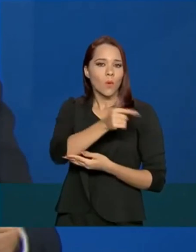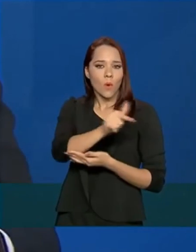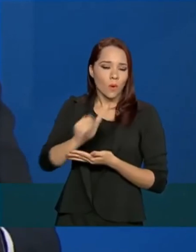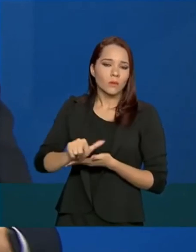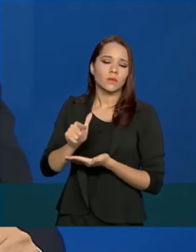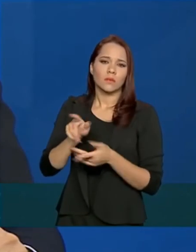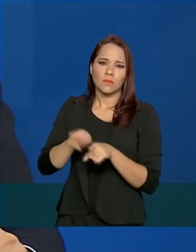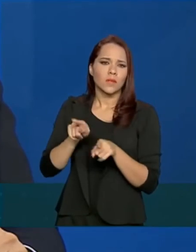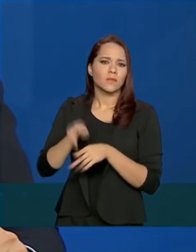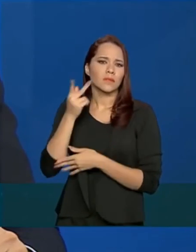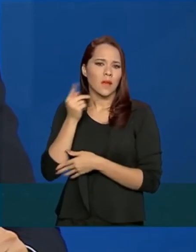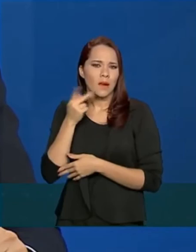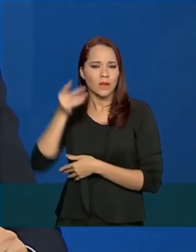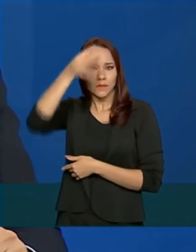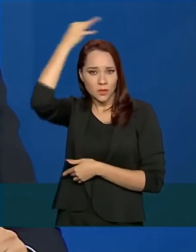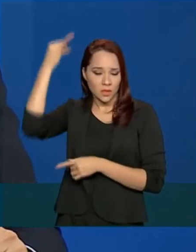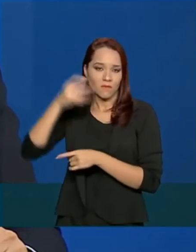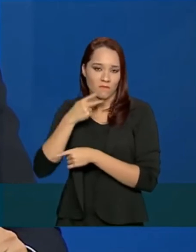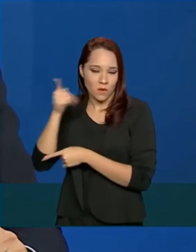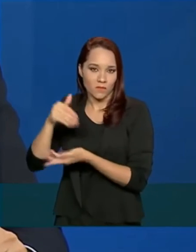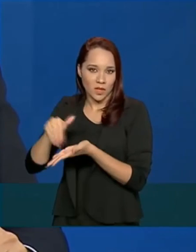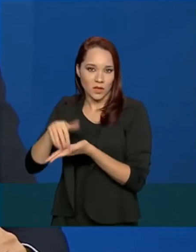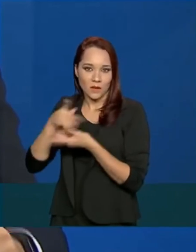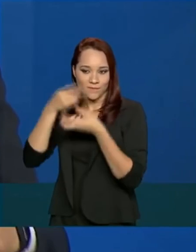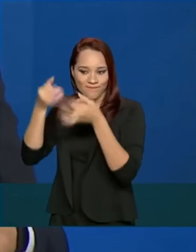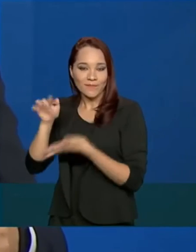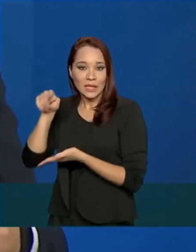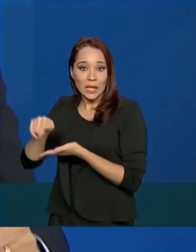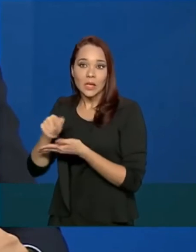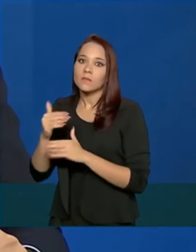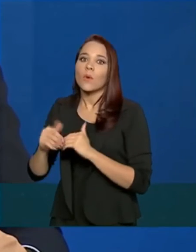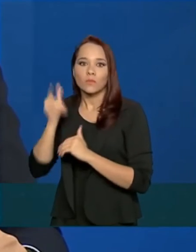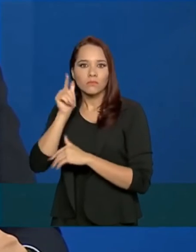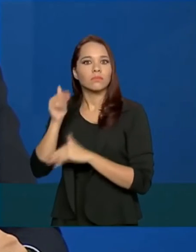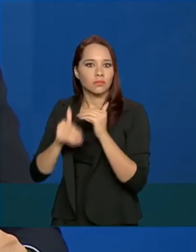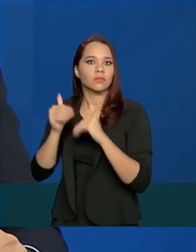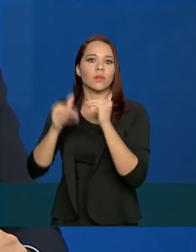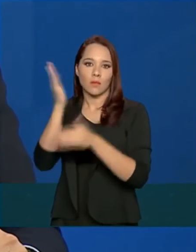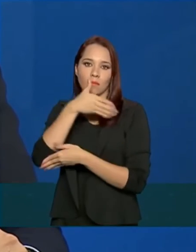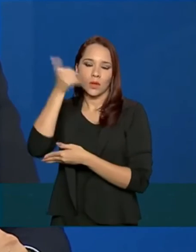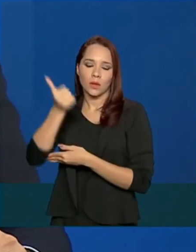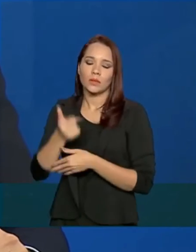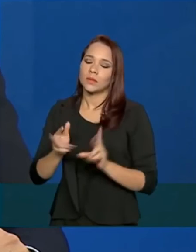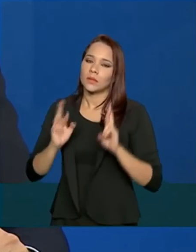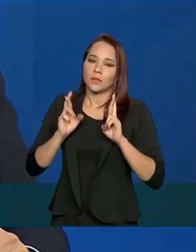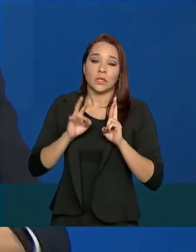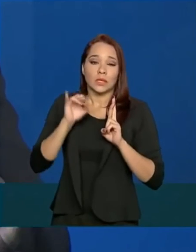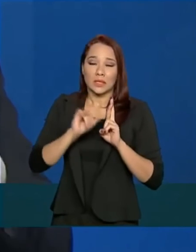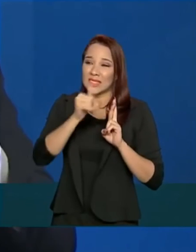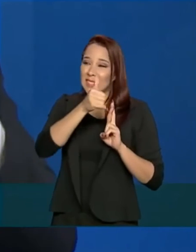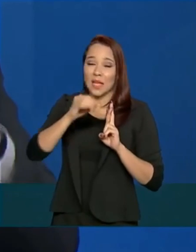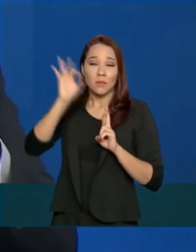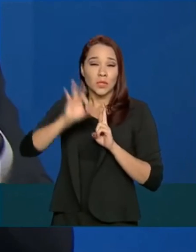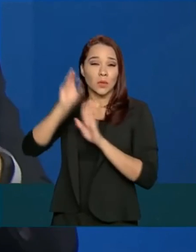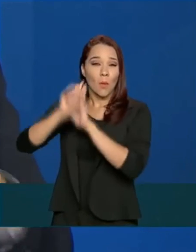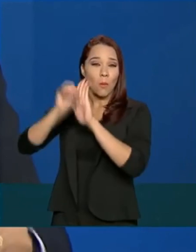mesmo Pernambuco, Ceará, Espírito Santo, que foi citado pelo secretário, eles já avançaram muito e a gente espera que a gente tenha, se não 100%,